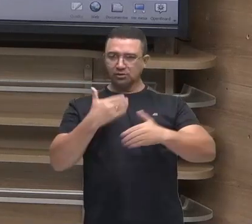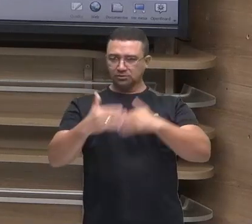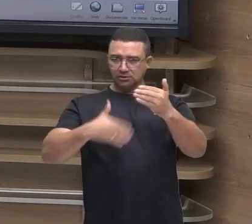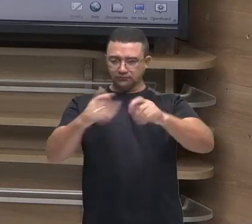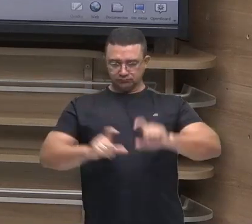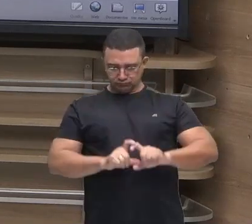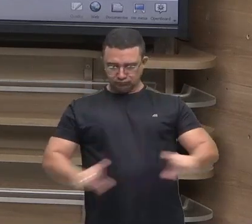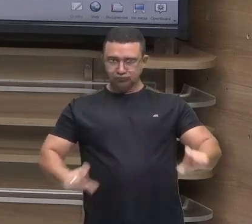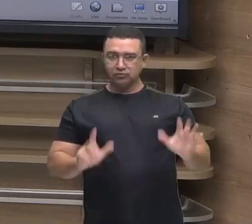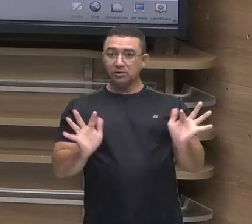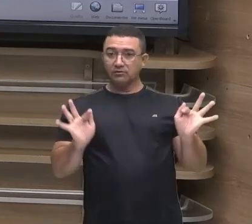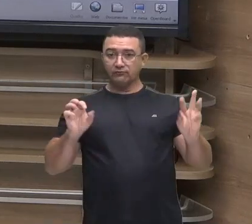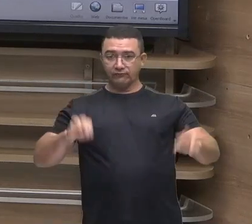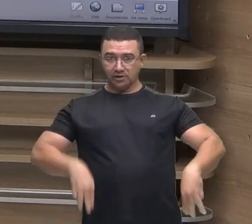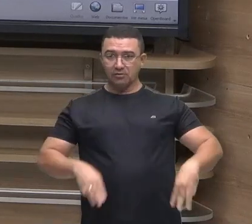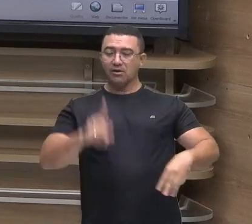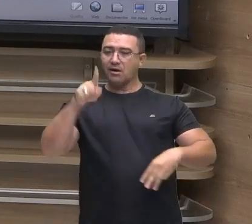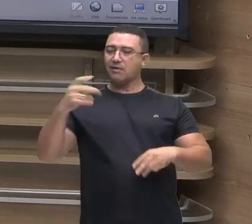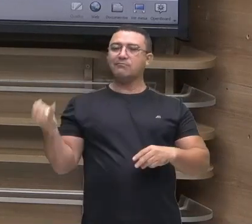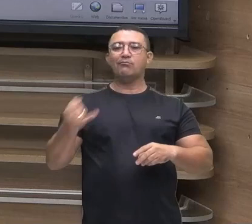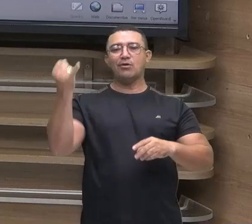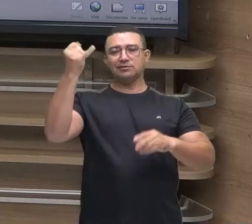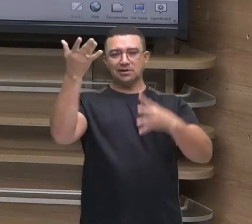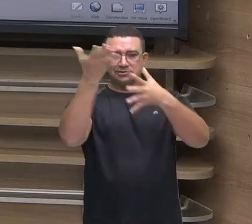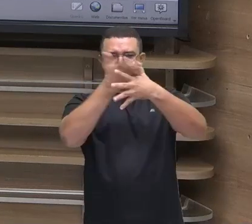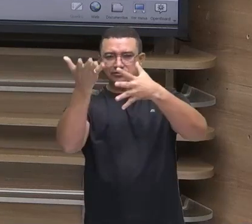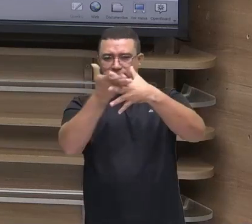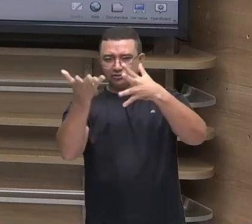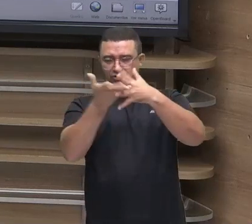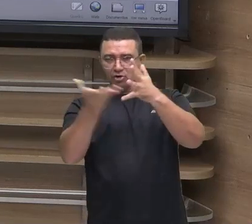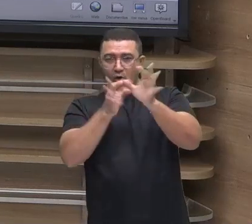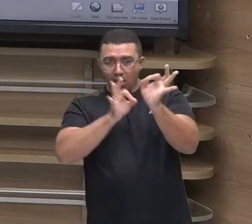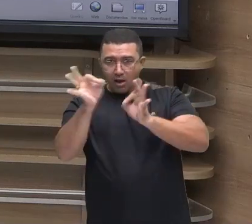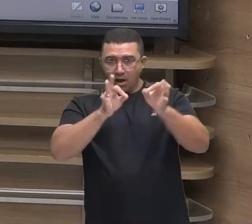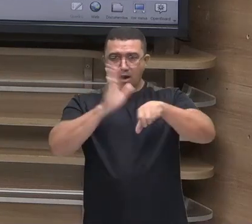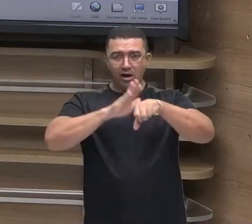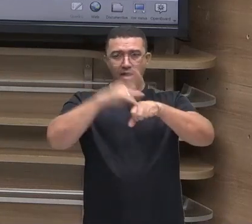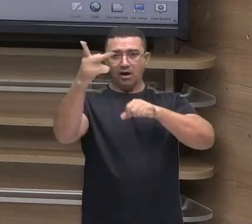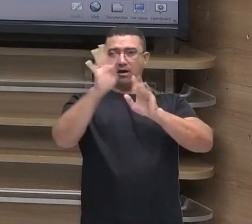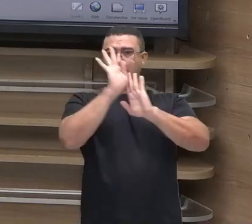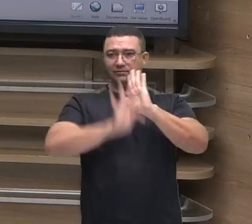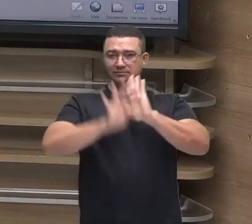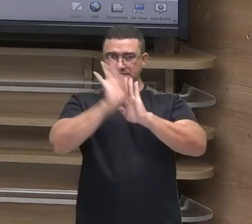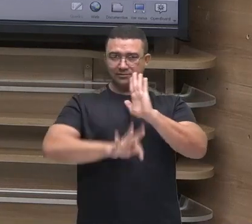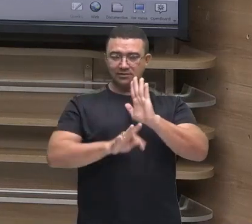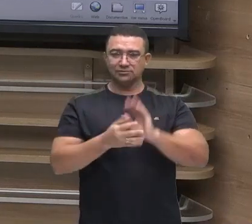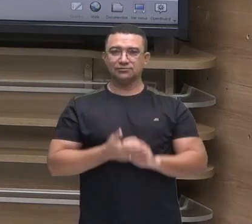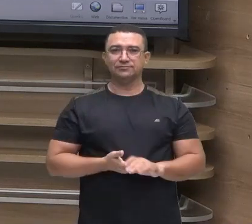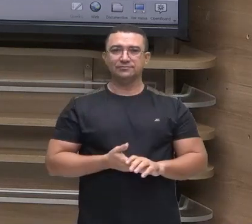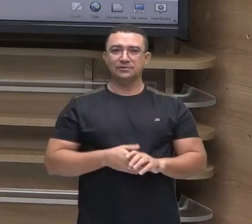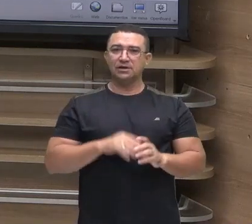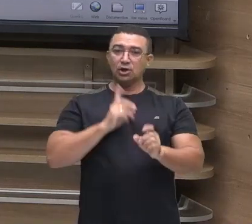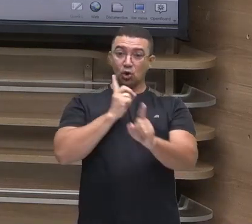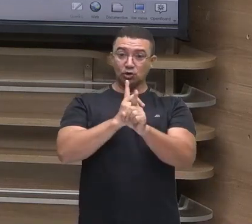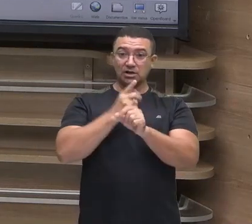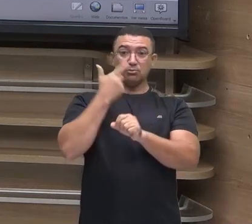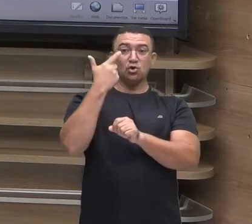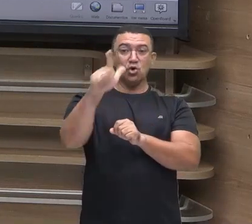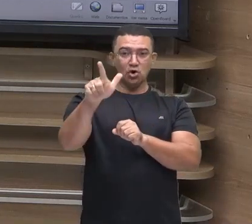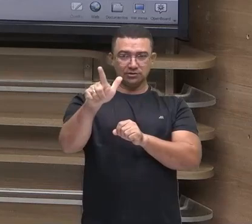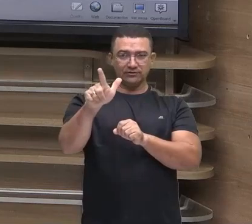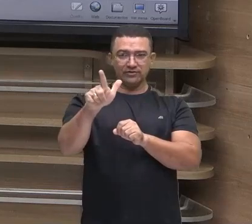para dividir e organizar o seu texto, correto? Muito bem, então, nos vemos numa próxima